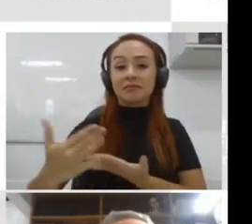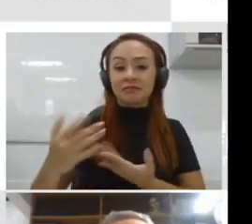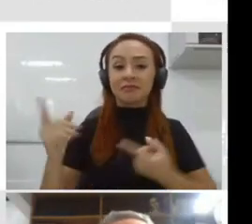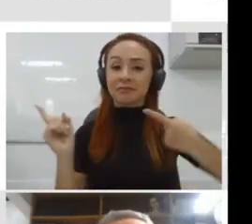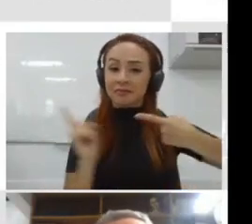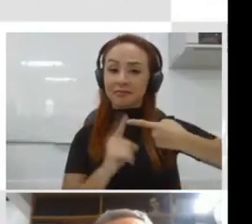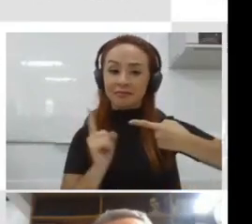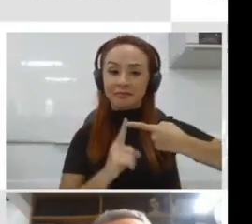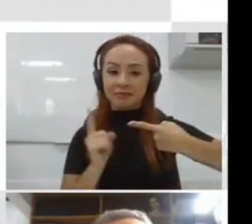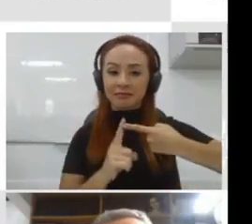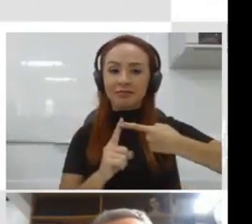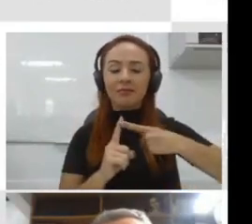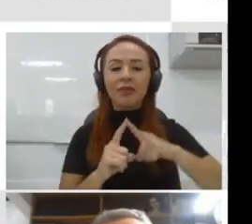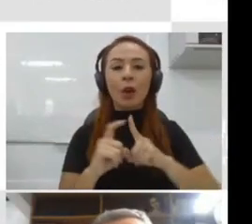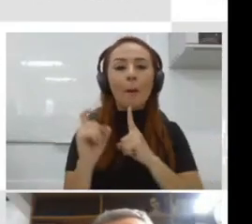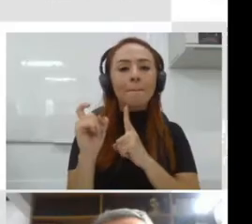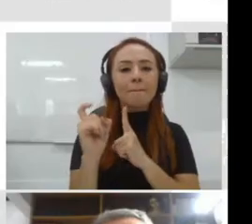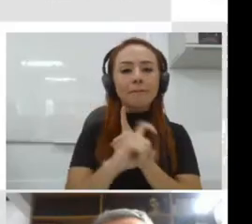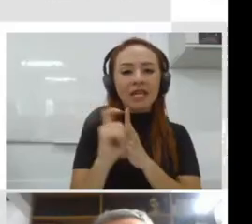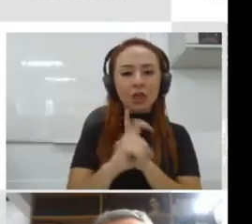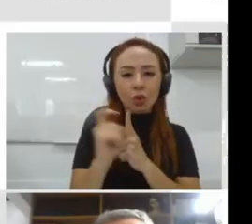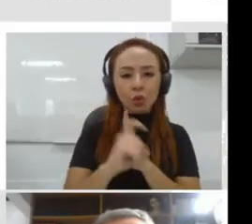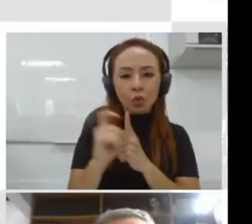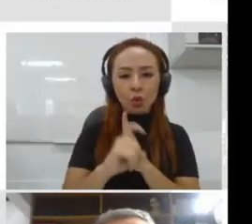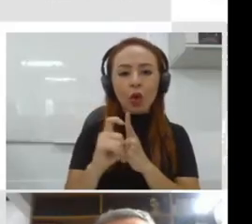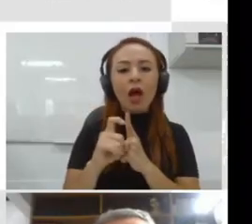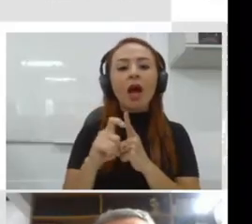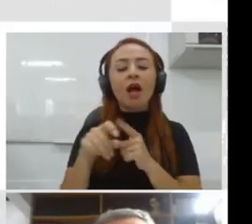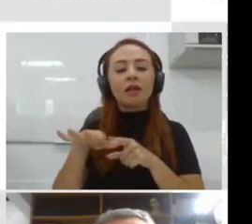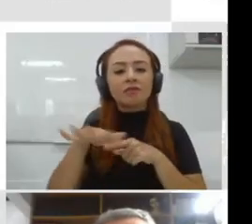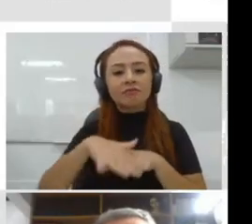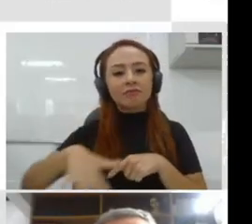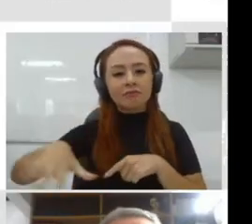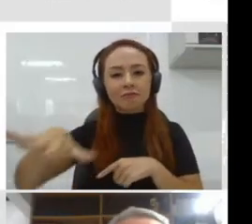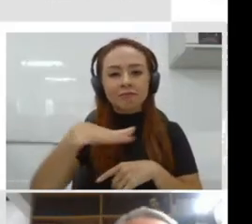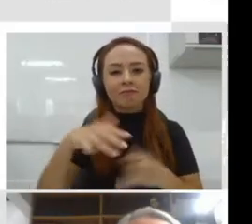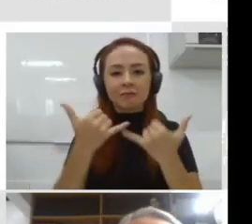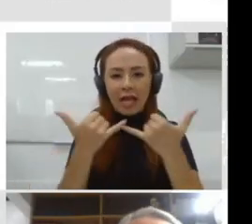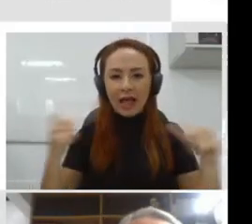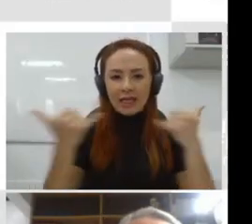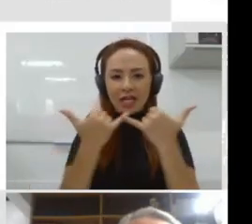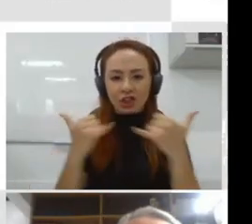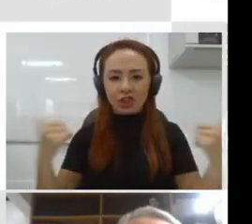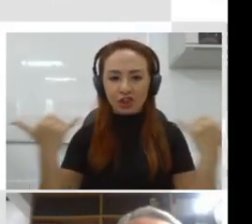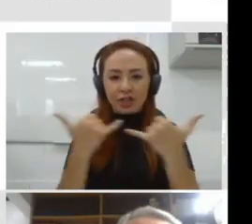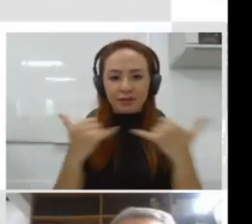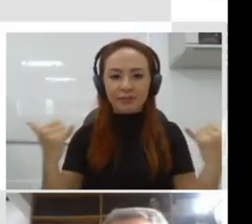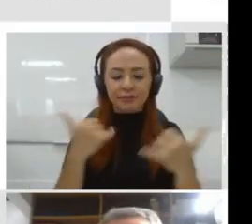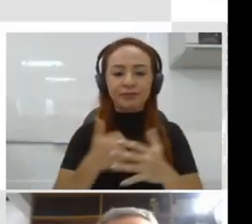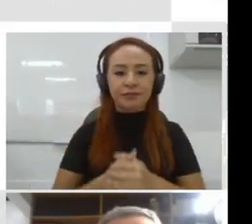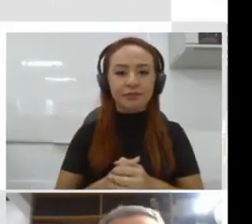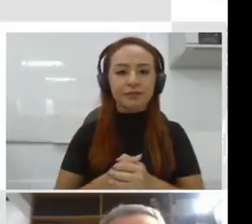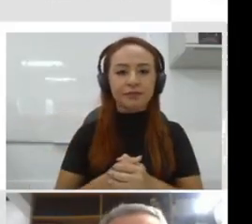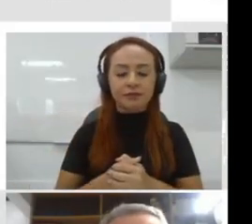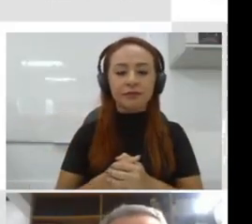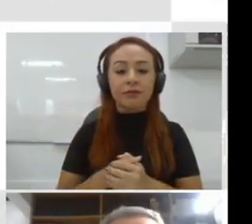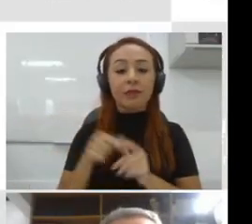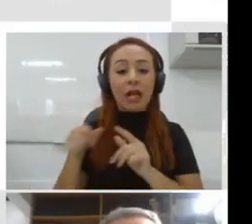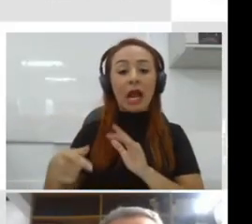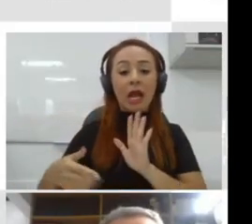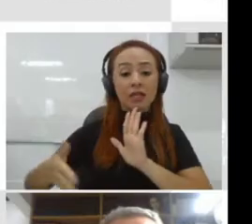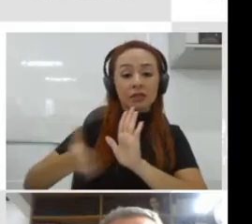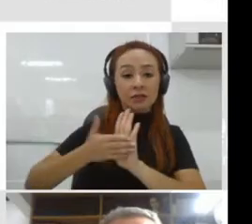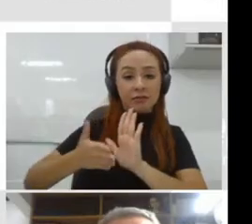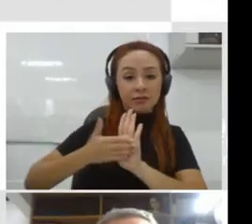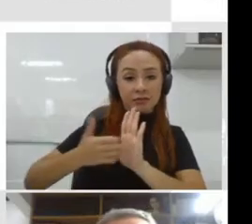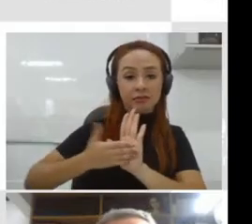energética, né? Então, esse trabalho é um livro muito recente, muito importante, que foi publicado por esse pesquisador francês,